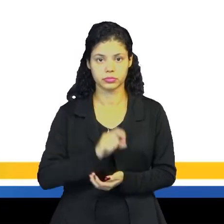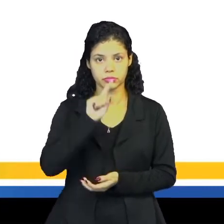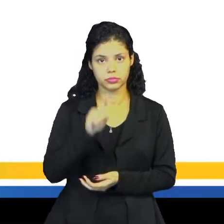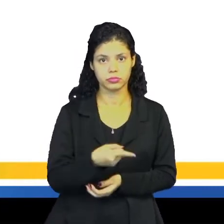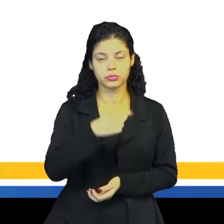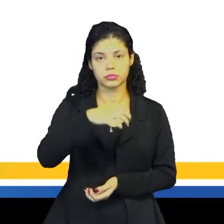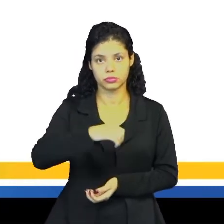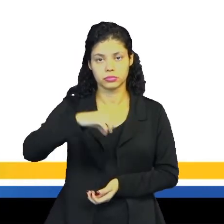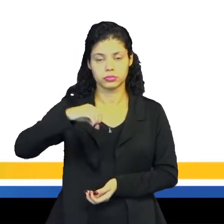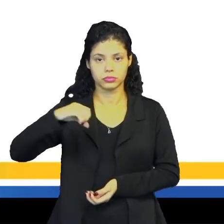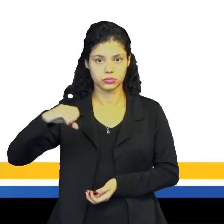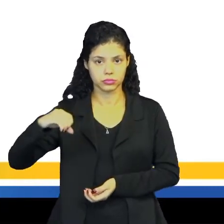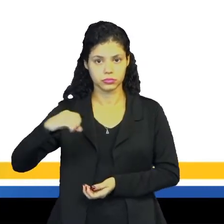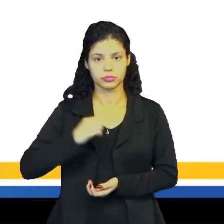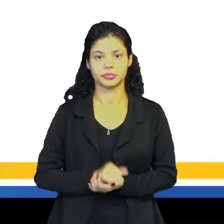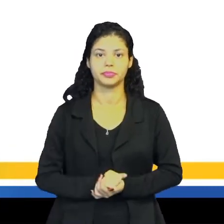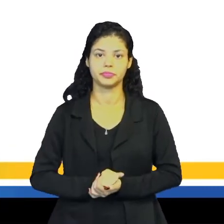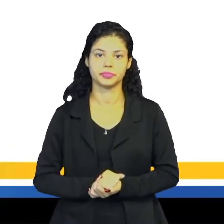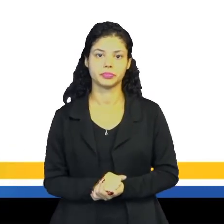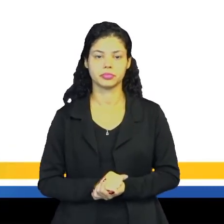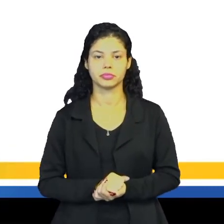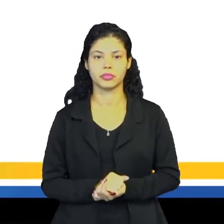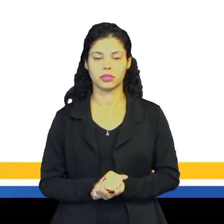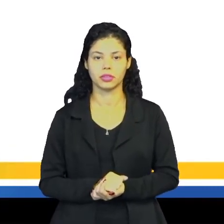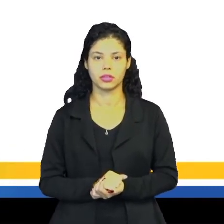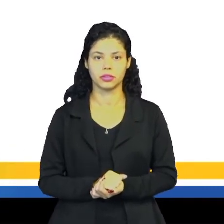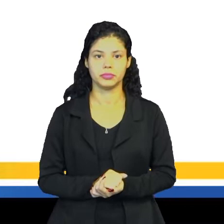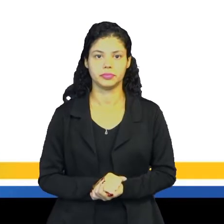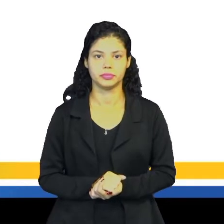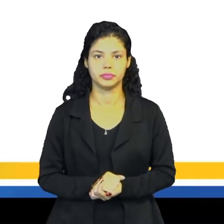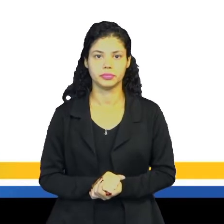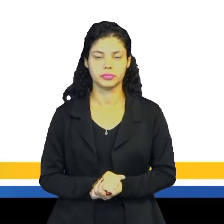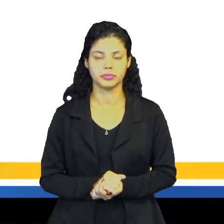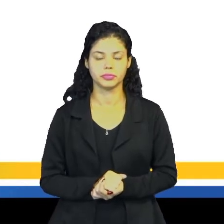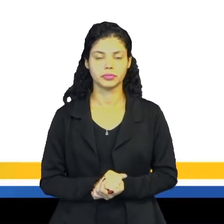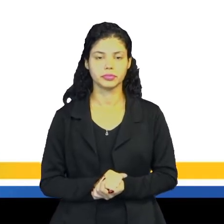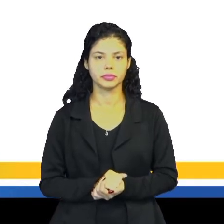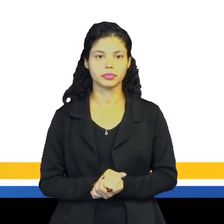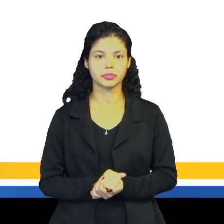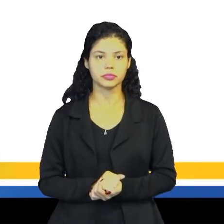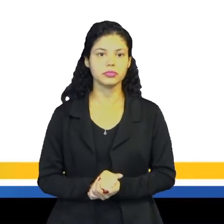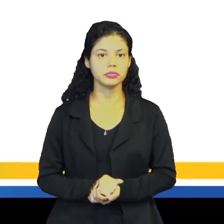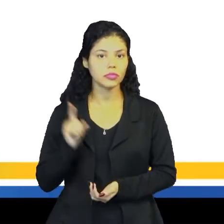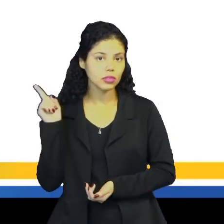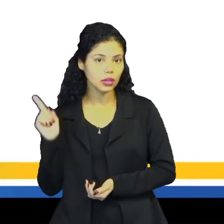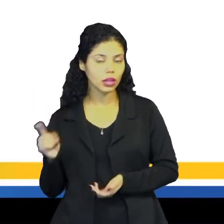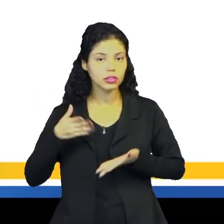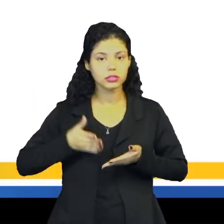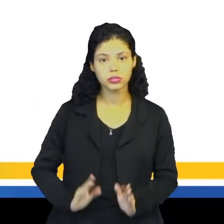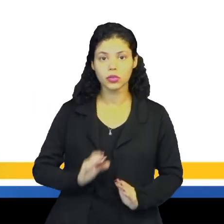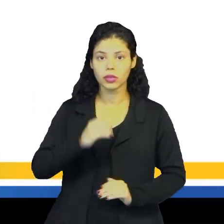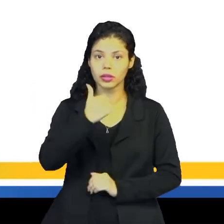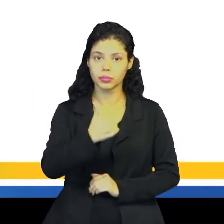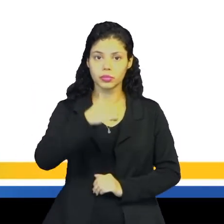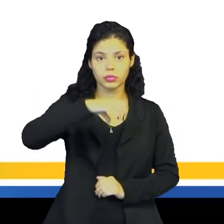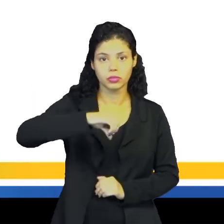em 1999. She was born in 1999. Ela nasceu